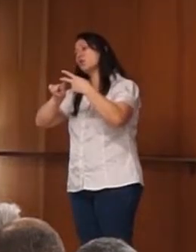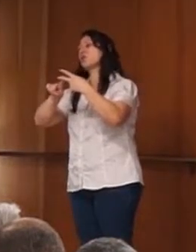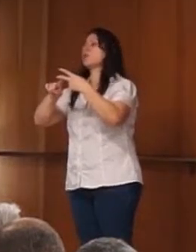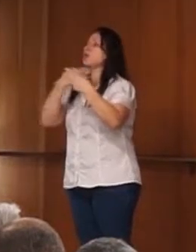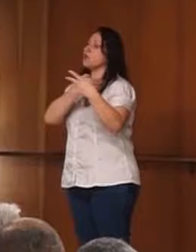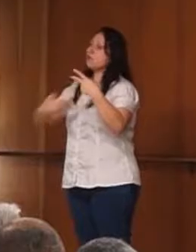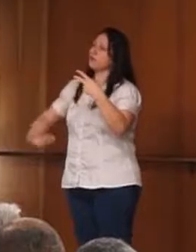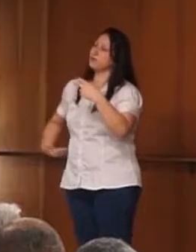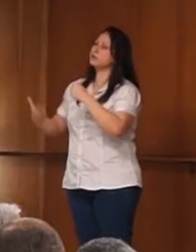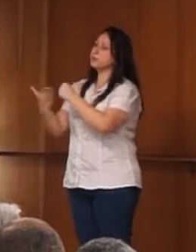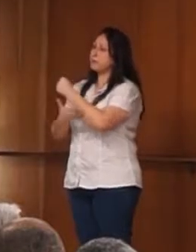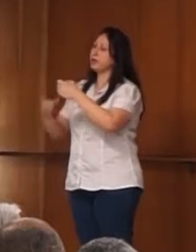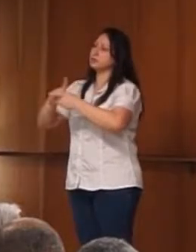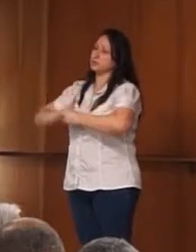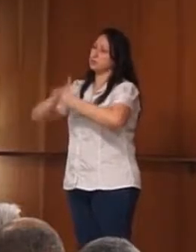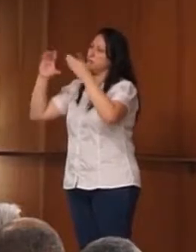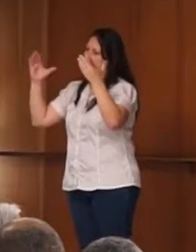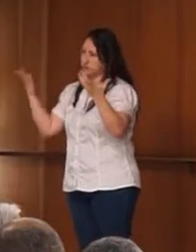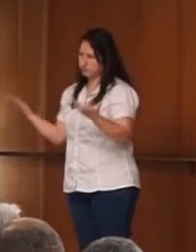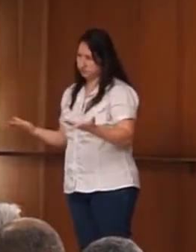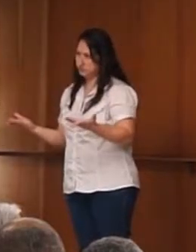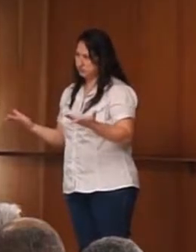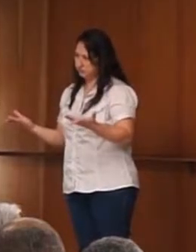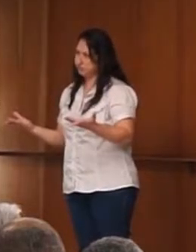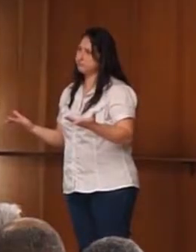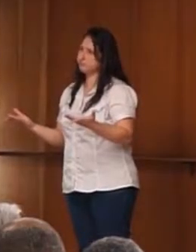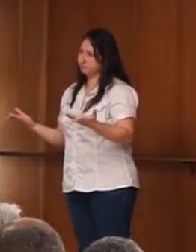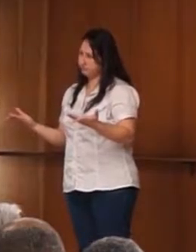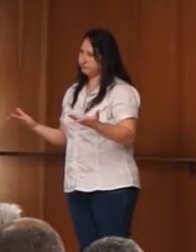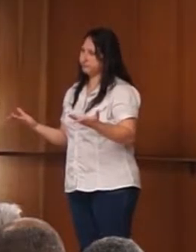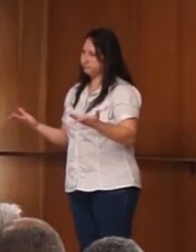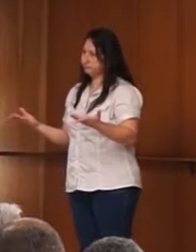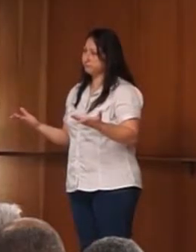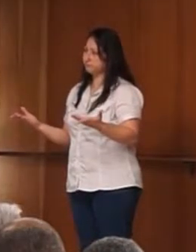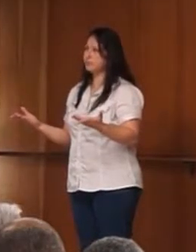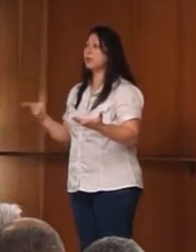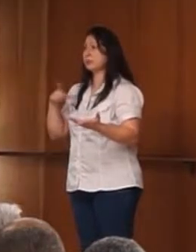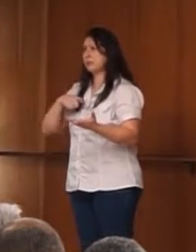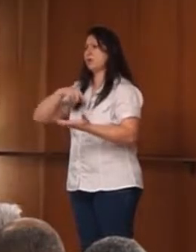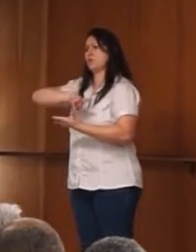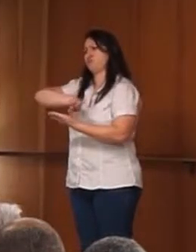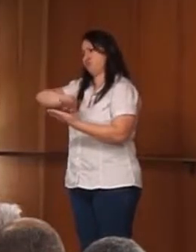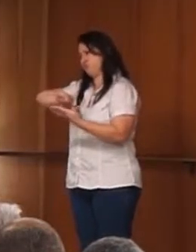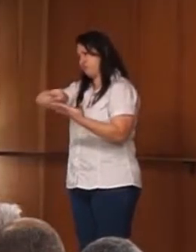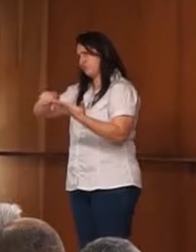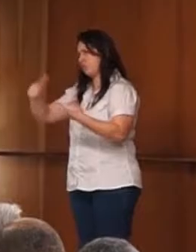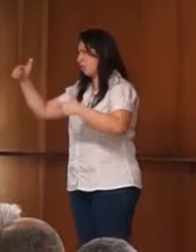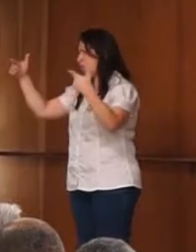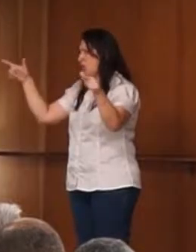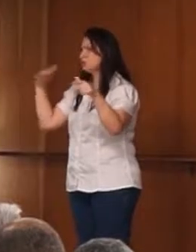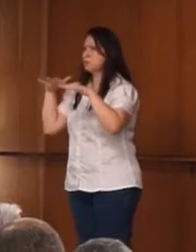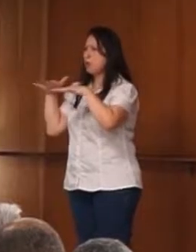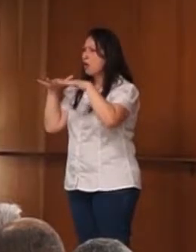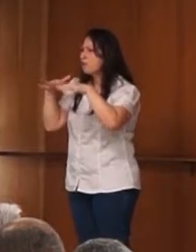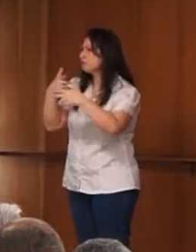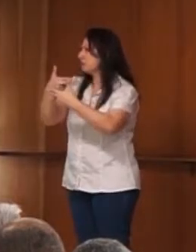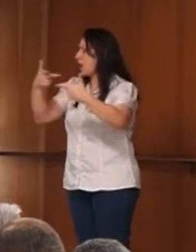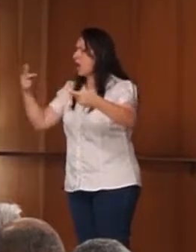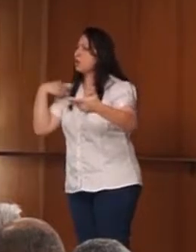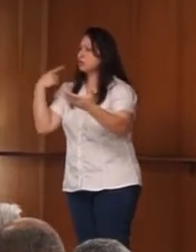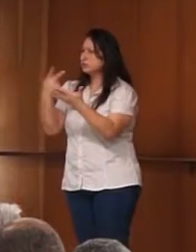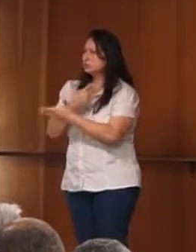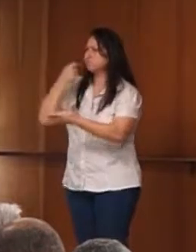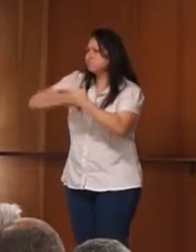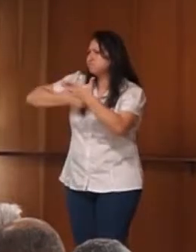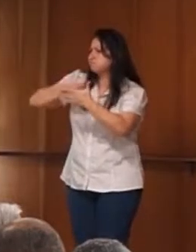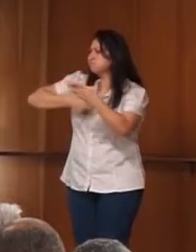popular democrática que aqueceu esse movimento da sociedade e muitos outros movimentos que ocorrem por aí. E nós